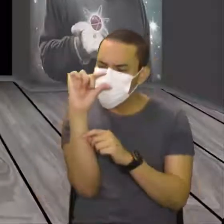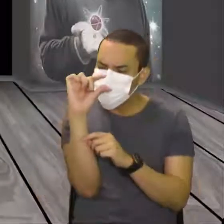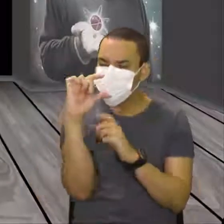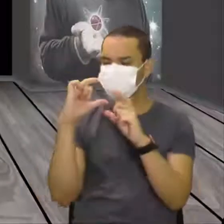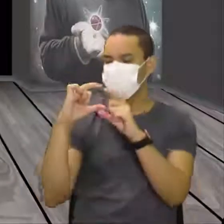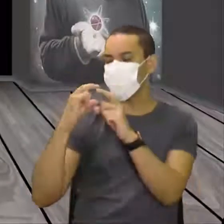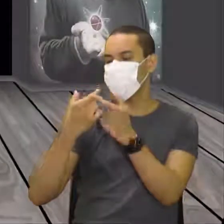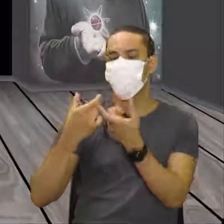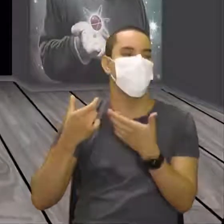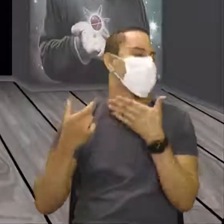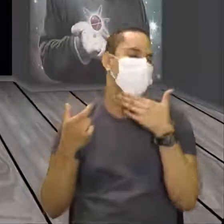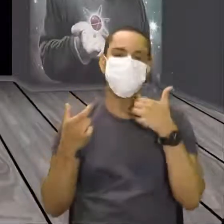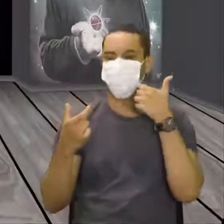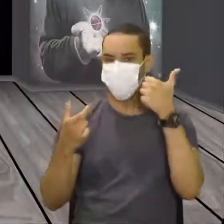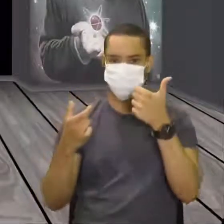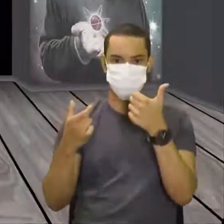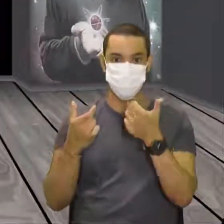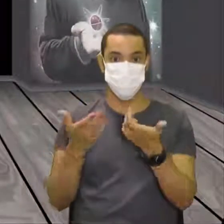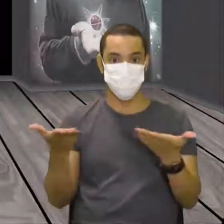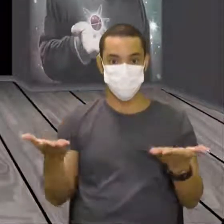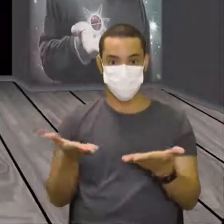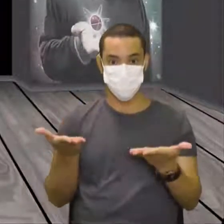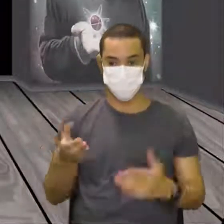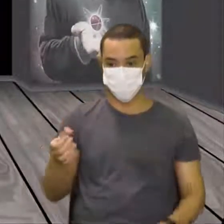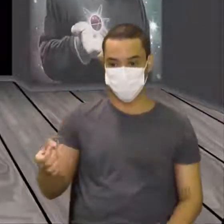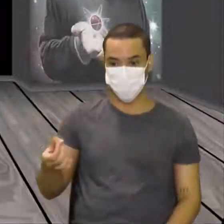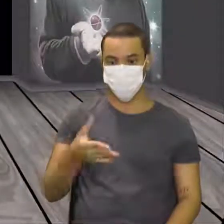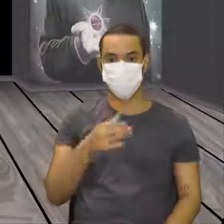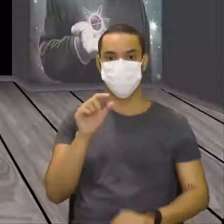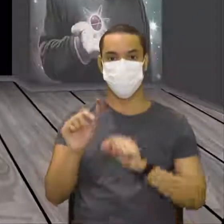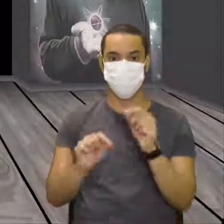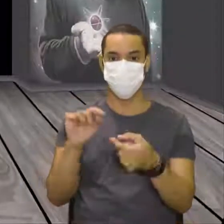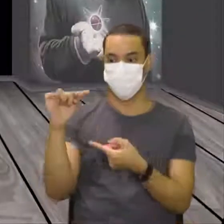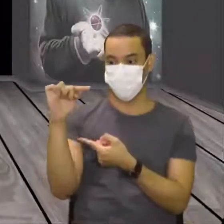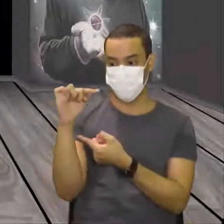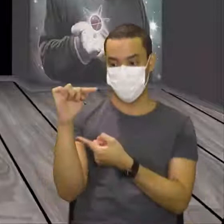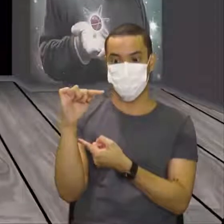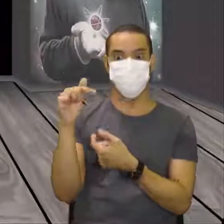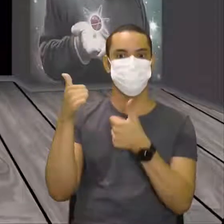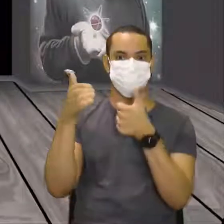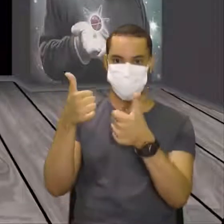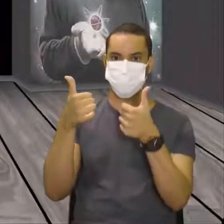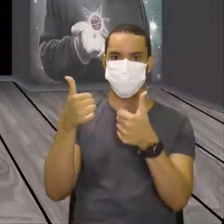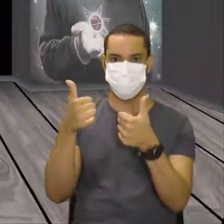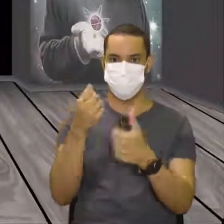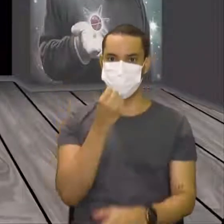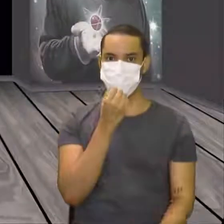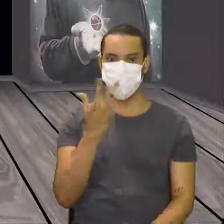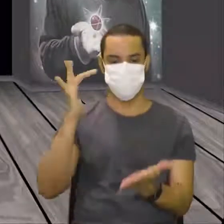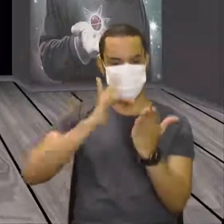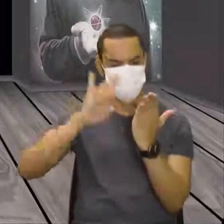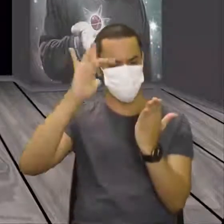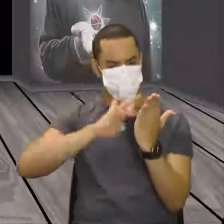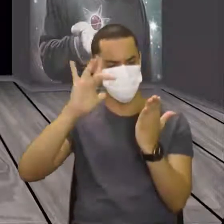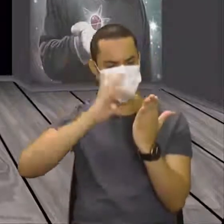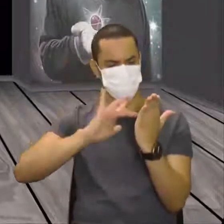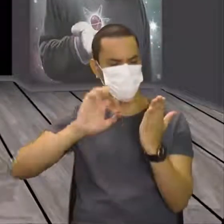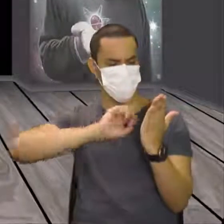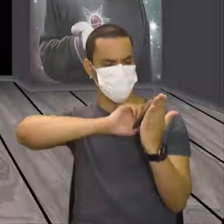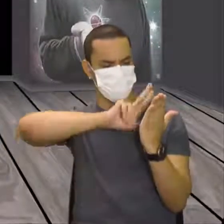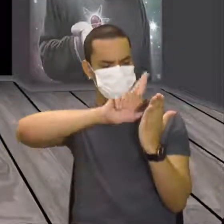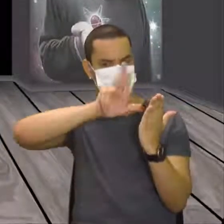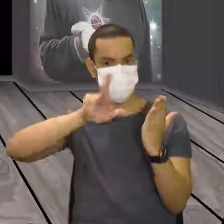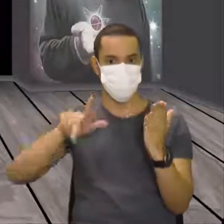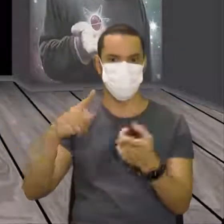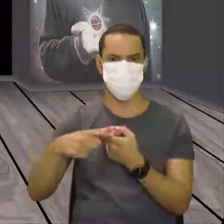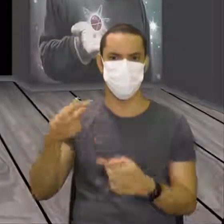celular, melhor, e a gente está numa atualidade aí que os celulares grandes estão dominando, né? A geração mais antiga,